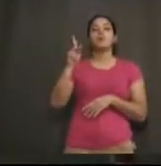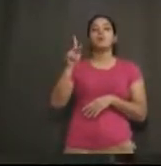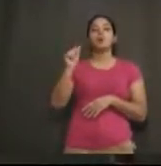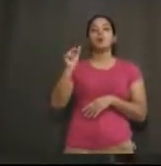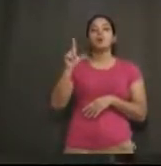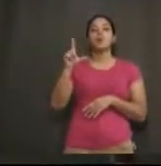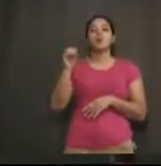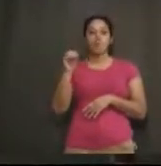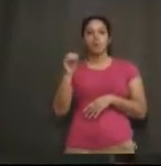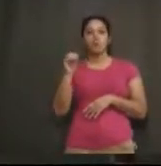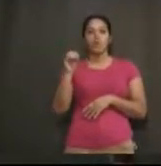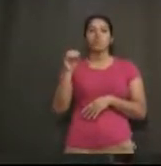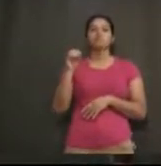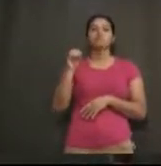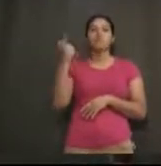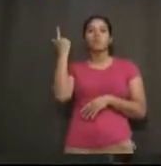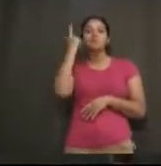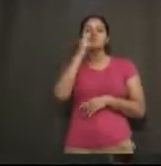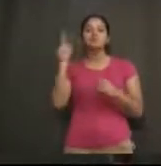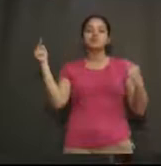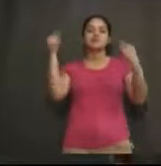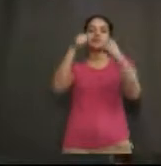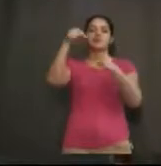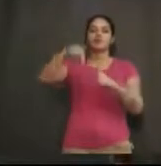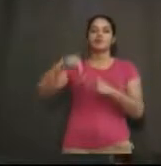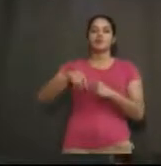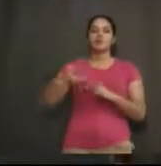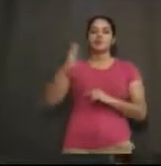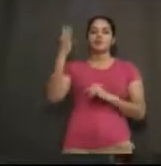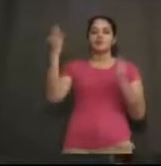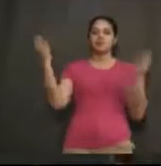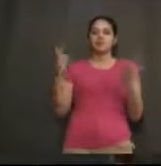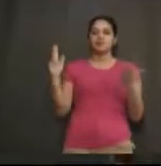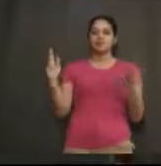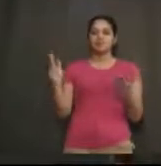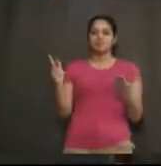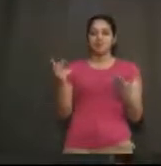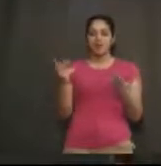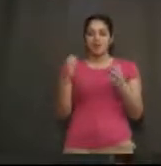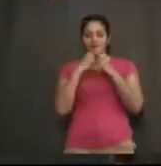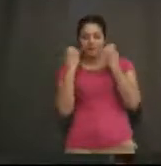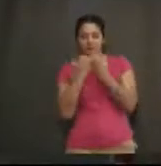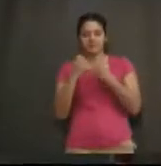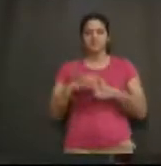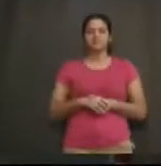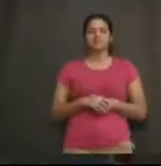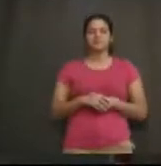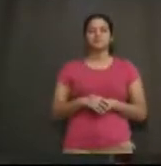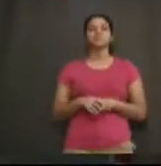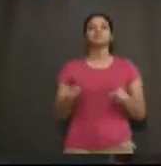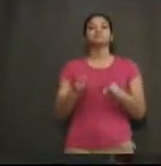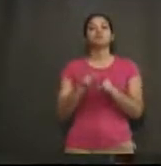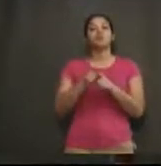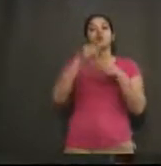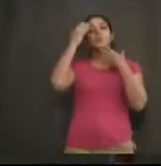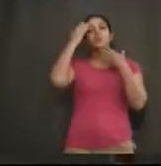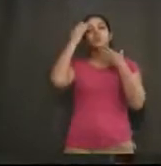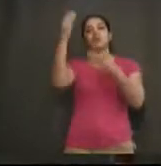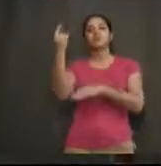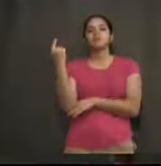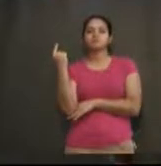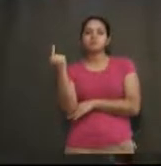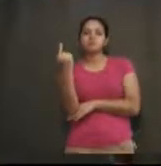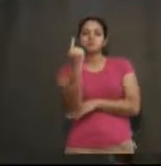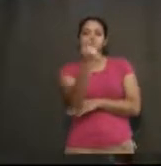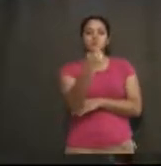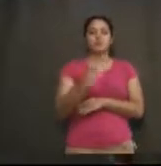sonho se tornar realidade, sediar este tão importante evento. Também agradecemos cada presença, pois